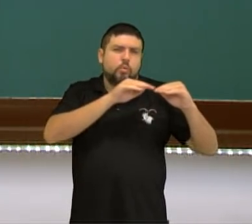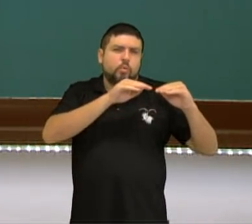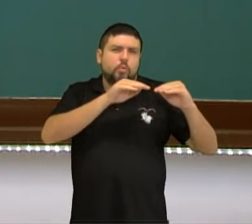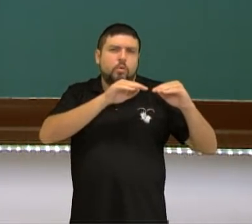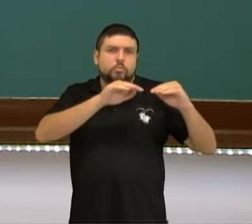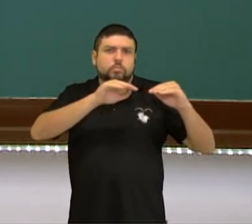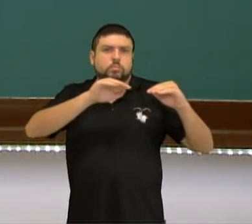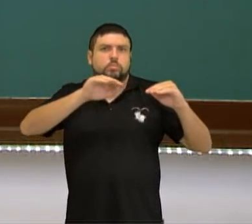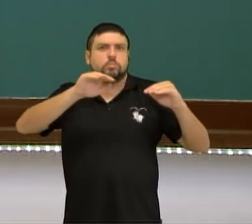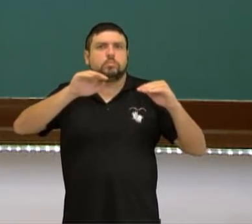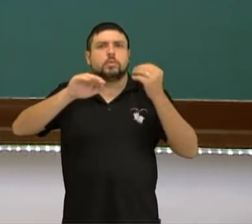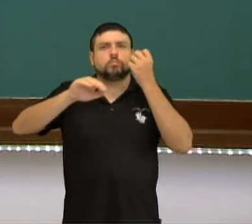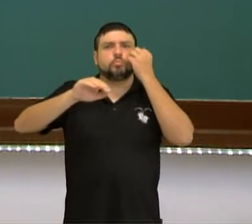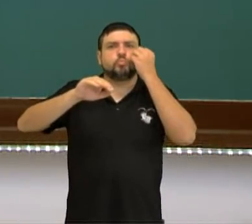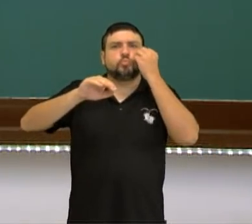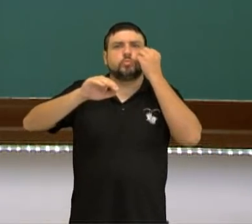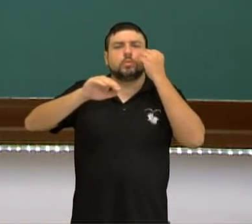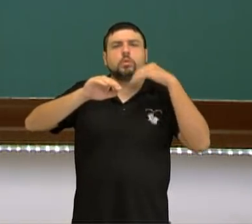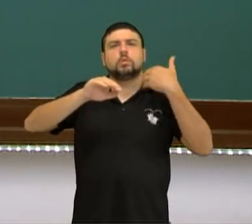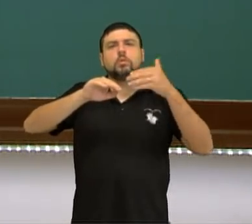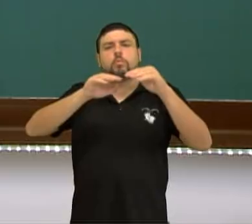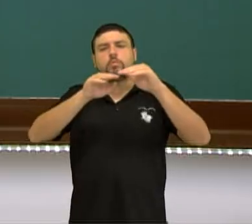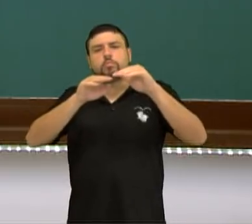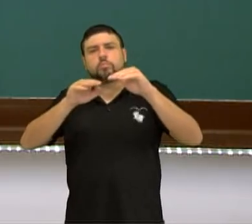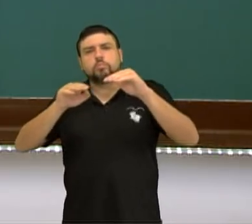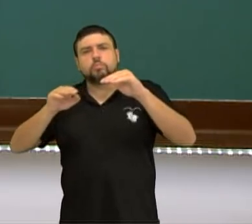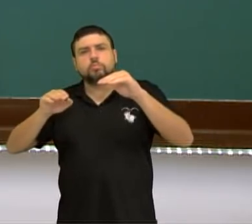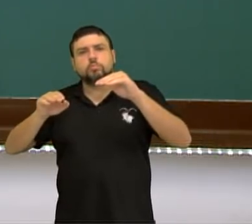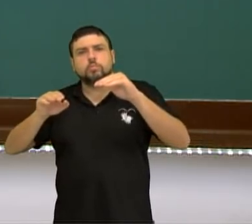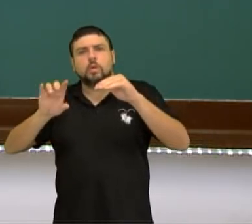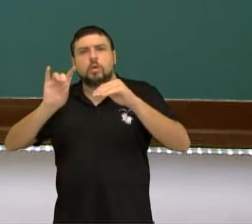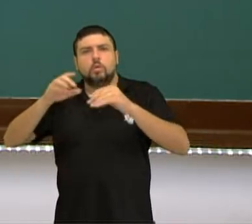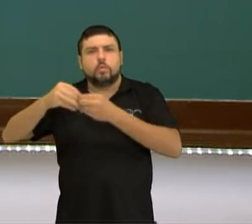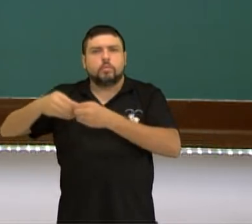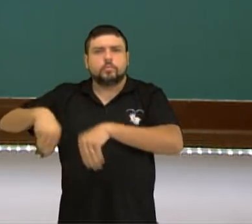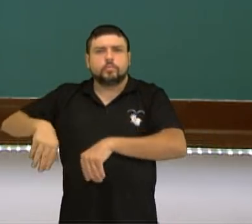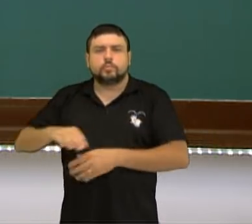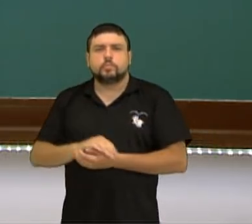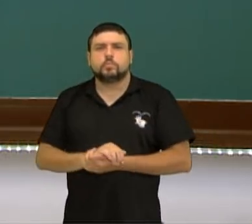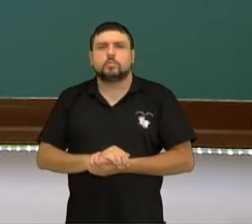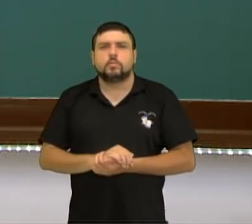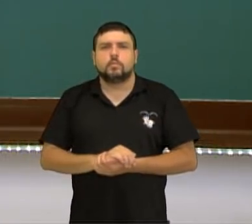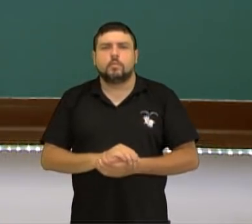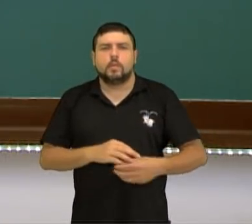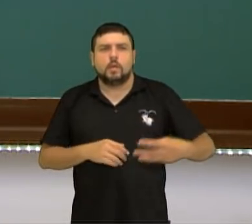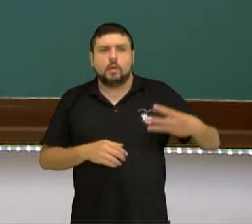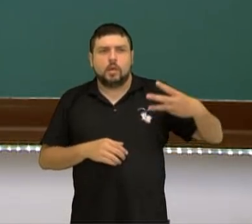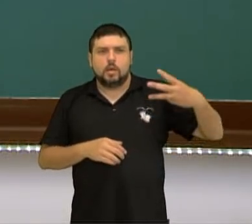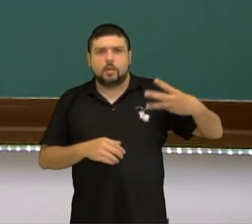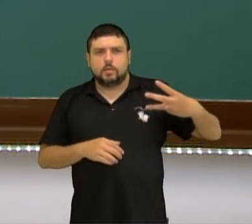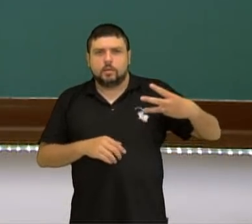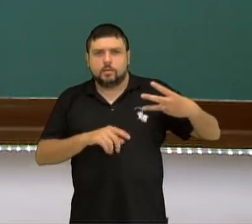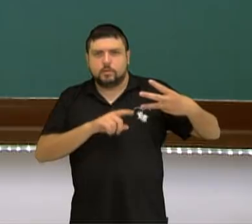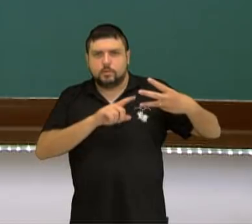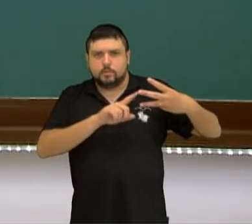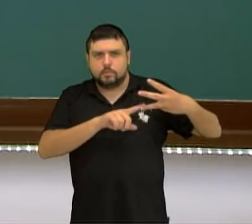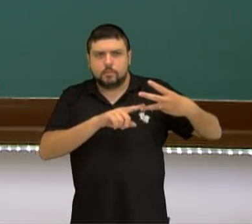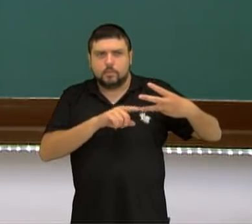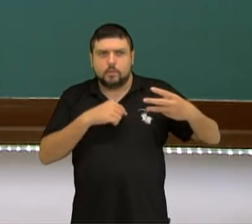só prejuízo. Nessa terceira representação, eu tenho um valor